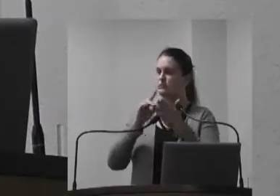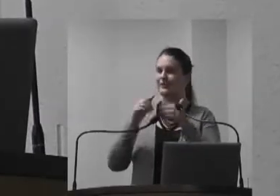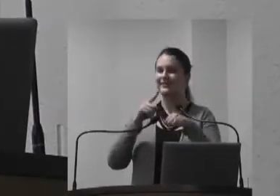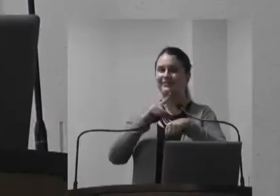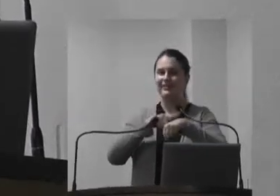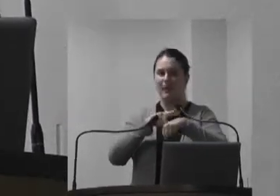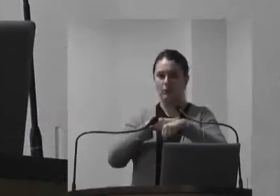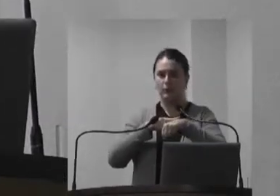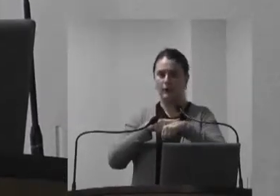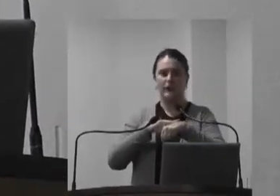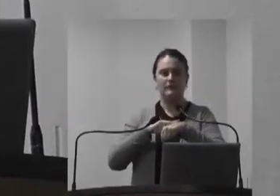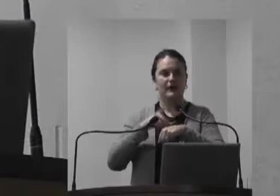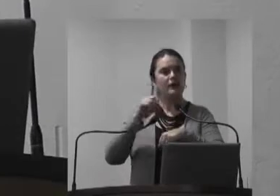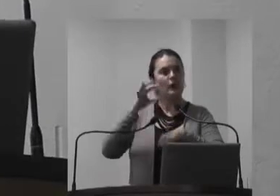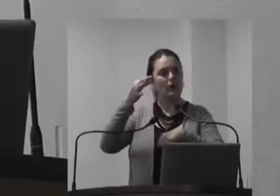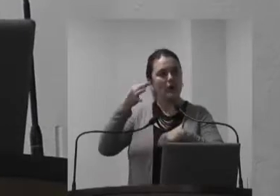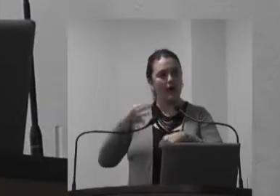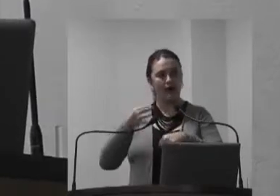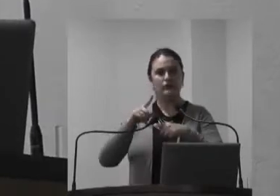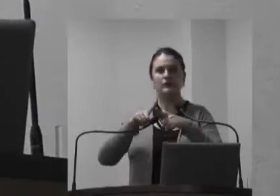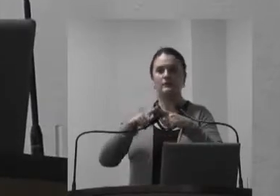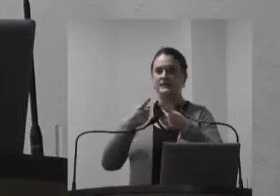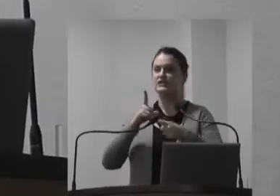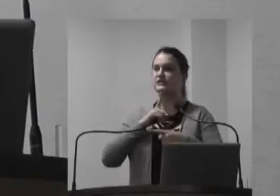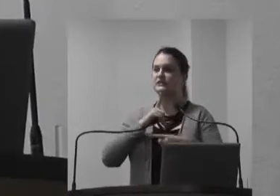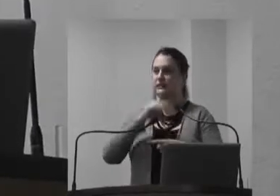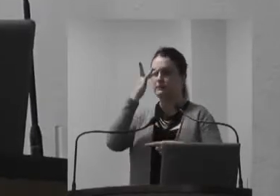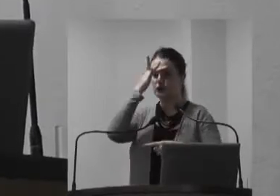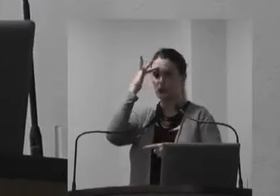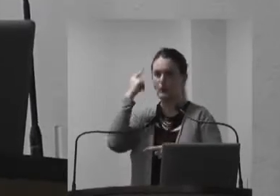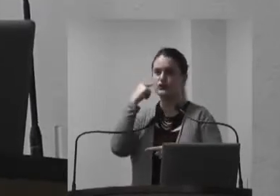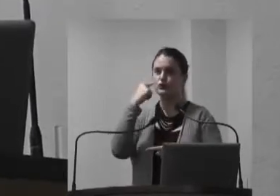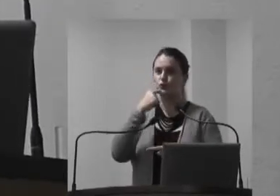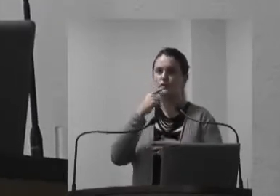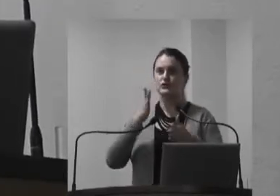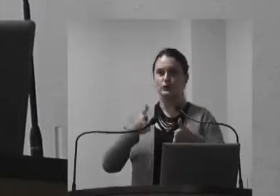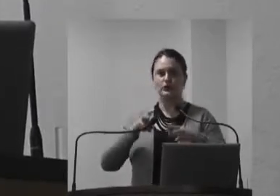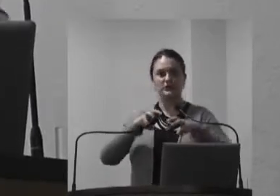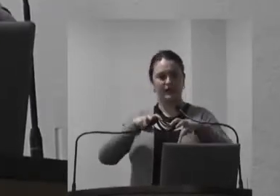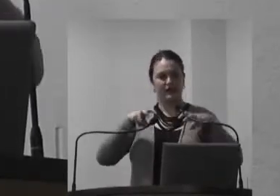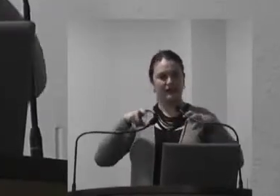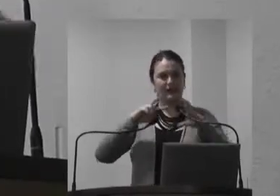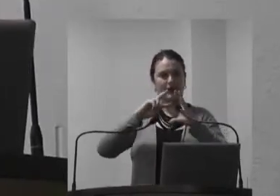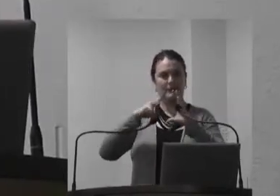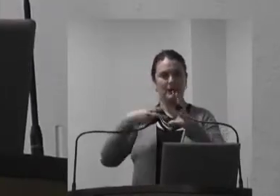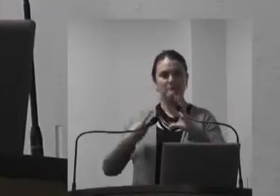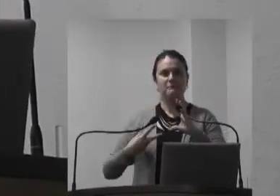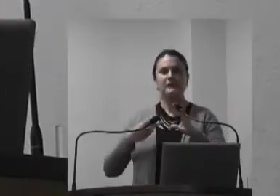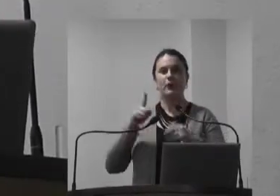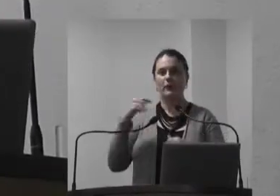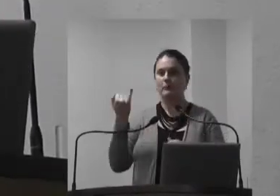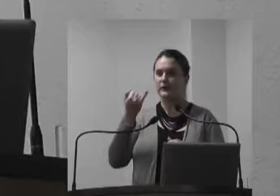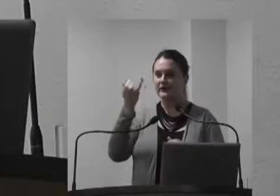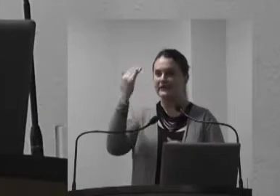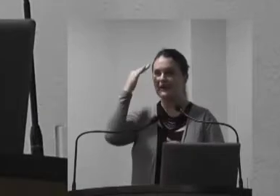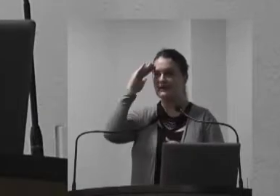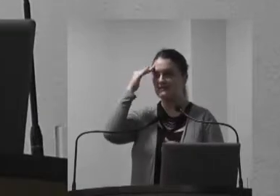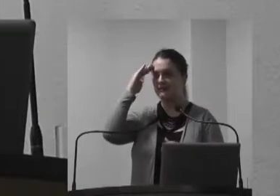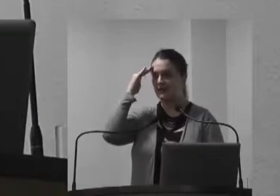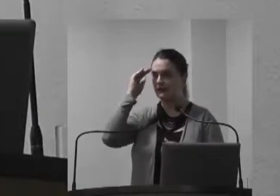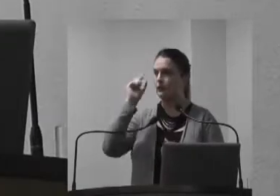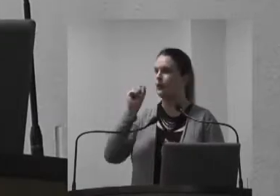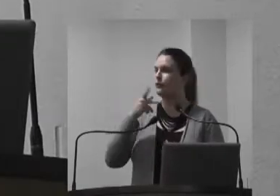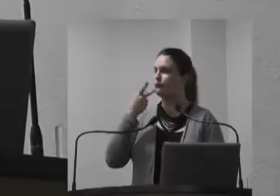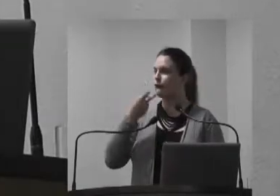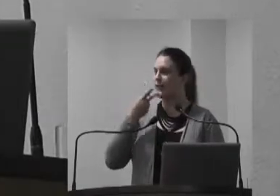sinalizar ao mesmo tempo, né? Não é correto, mas a gente tem pessoas surdas hoje, né, na Câmara, então é importante que